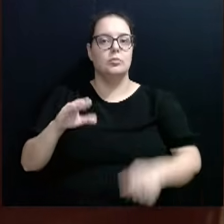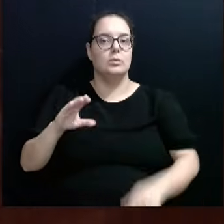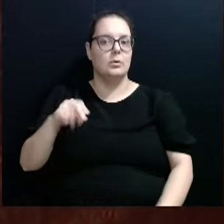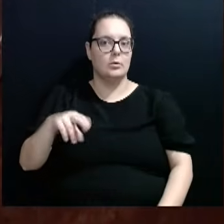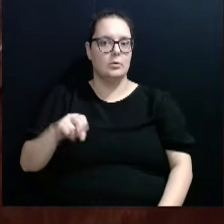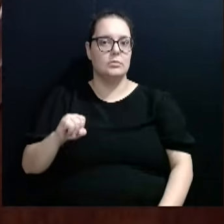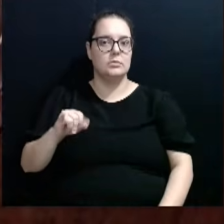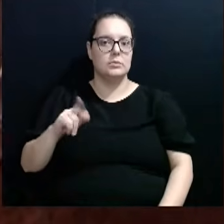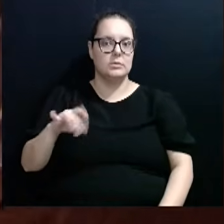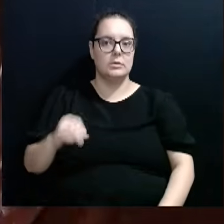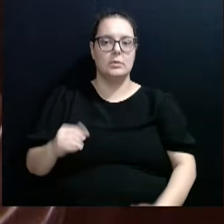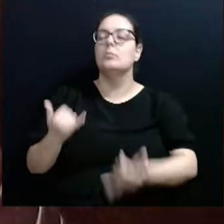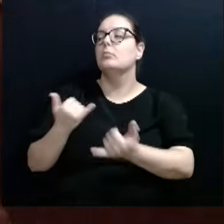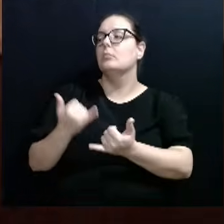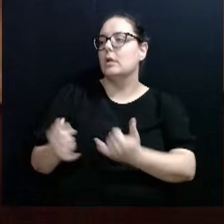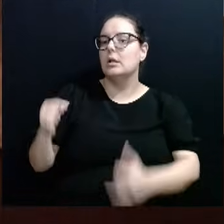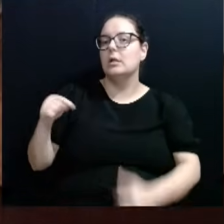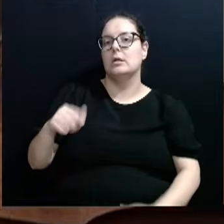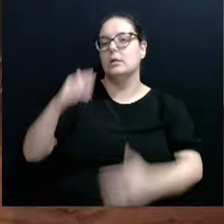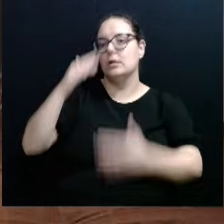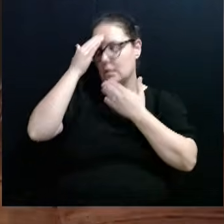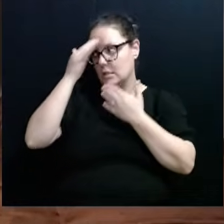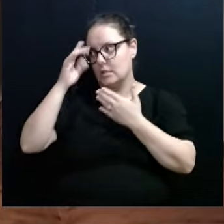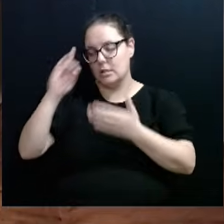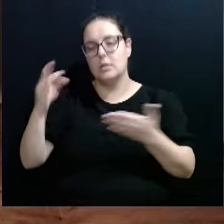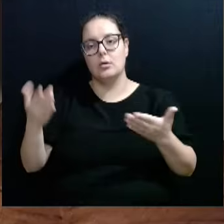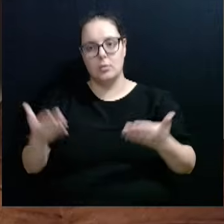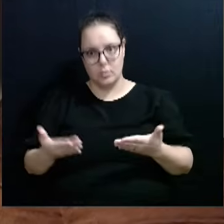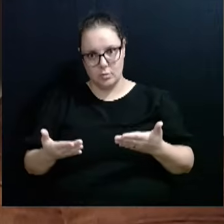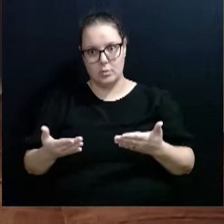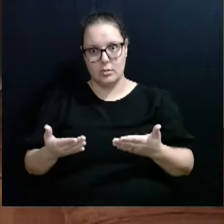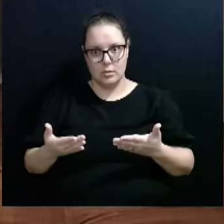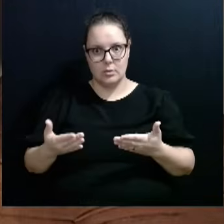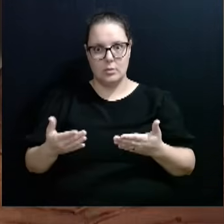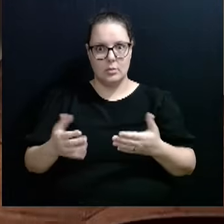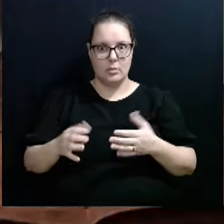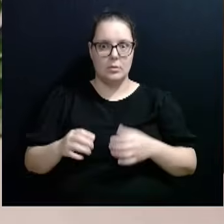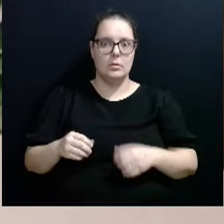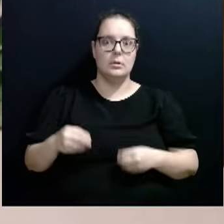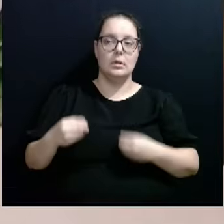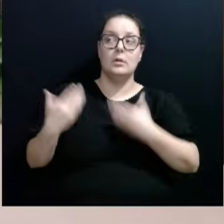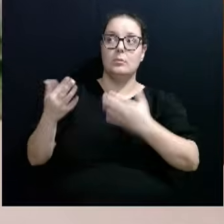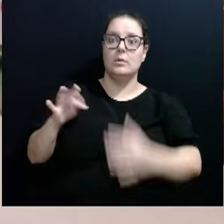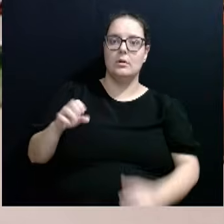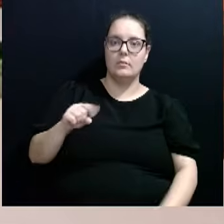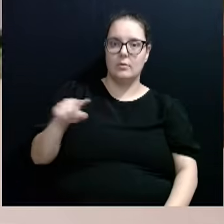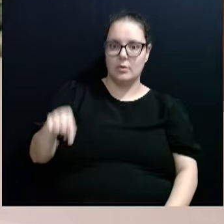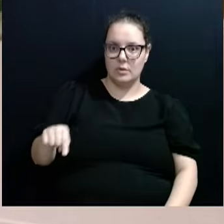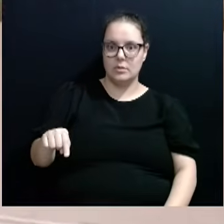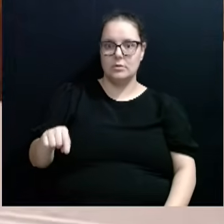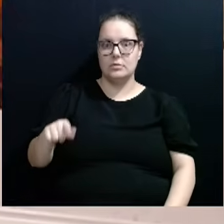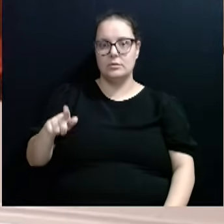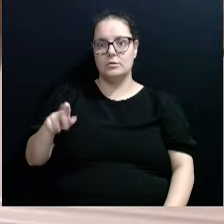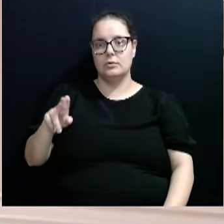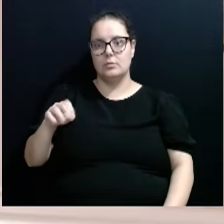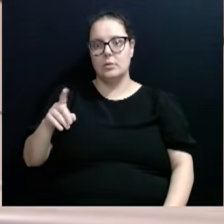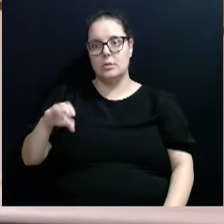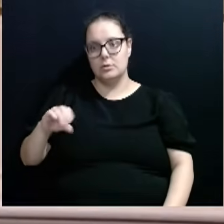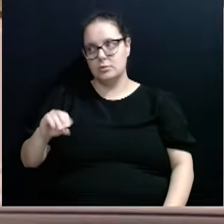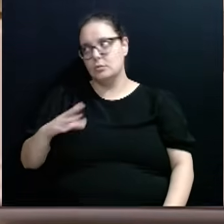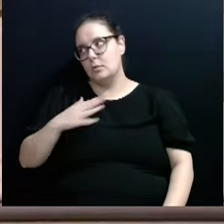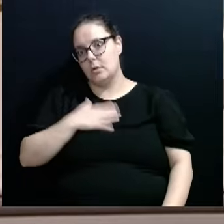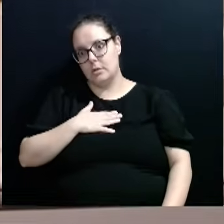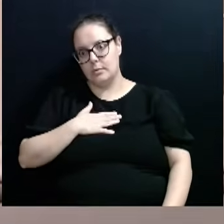do que está aqui, graças a Deus, hoje está indo embora para Foz do Iguaçu e era meu, né? E aqui tem muita